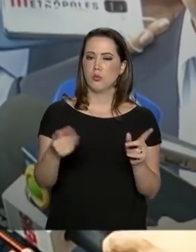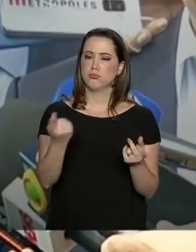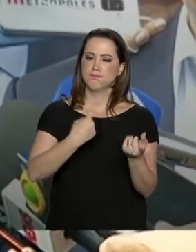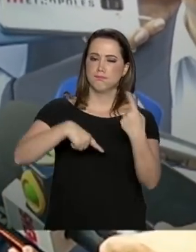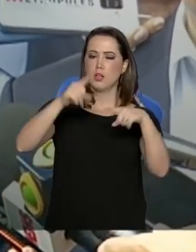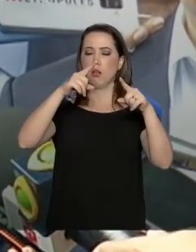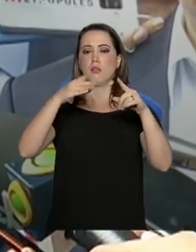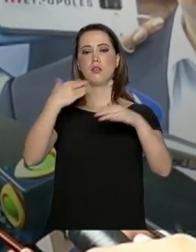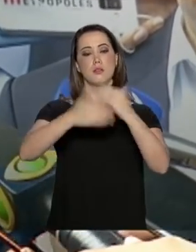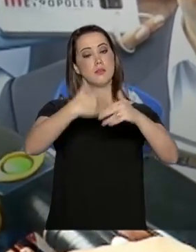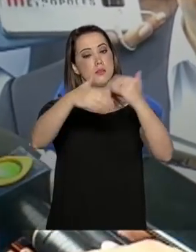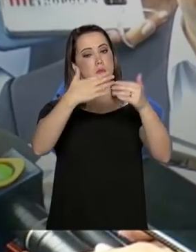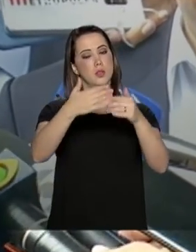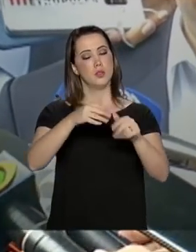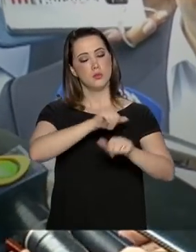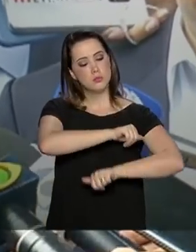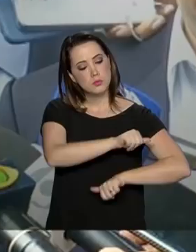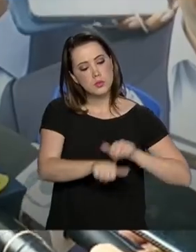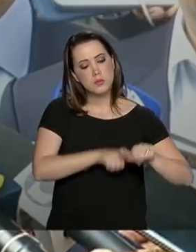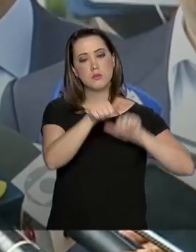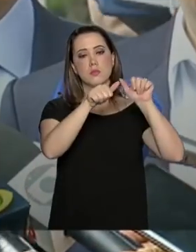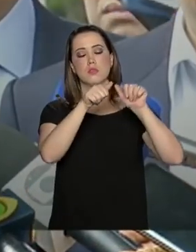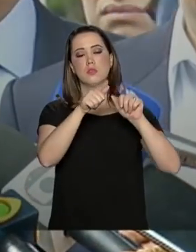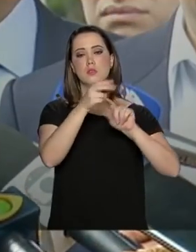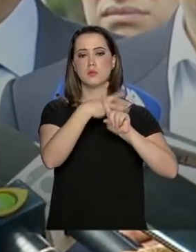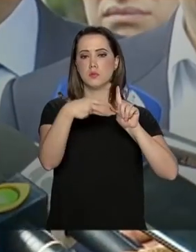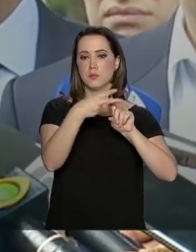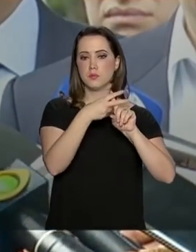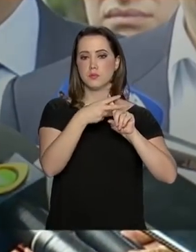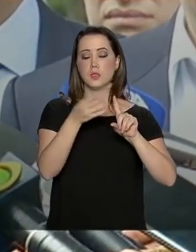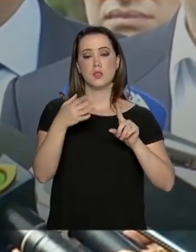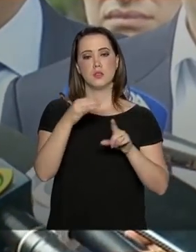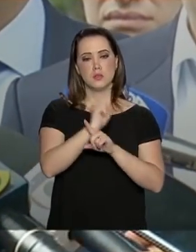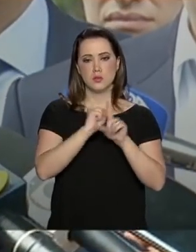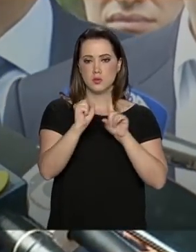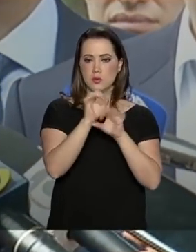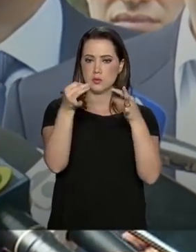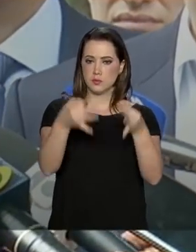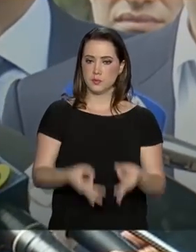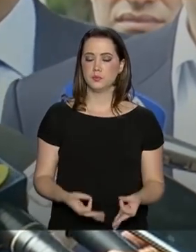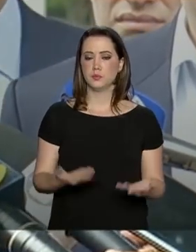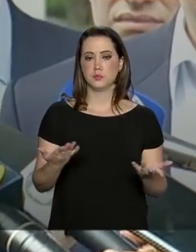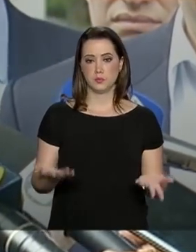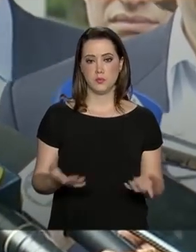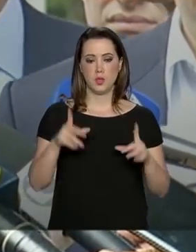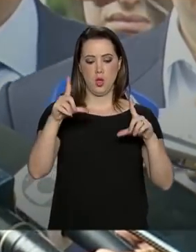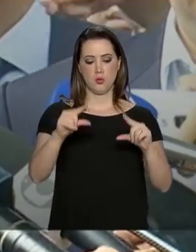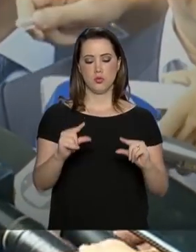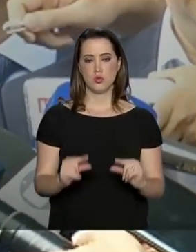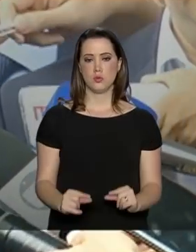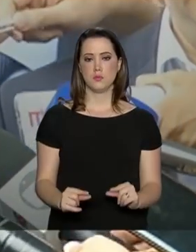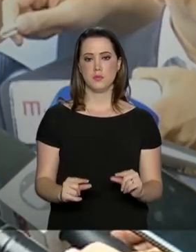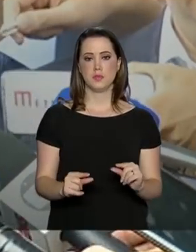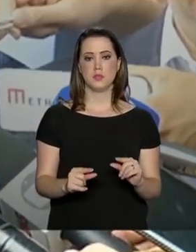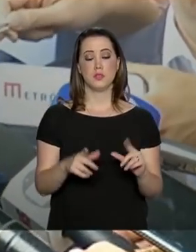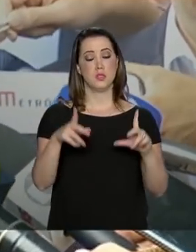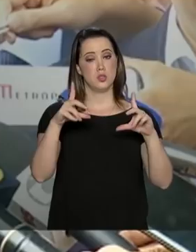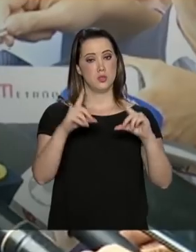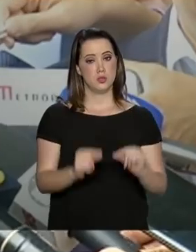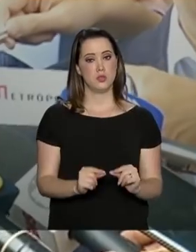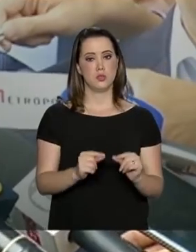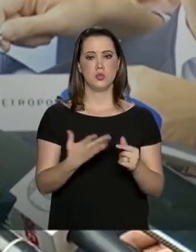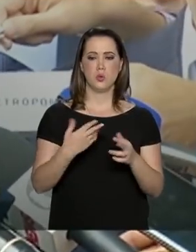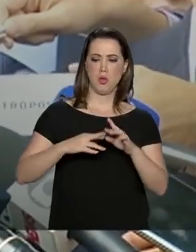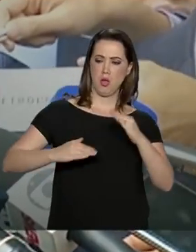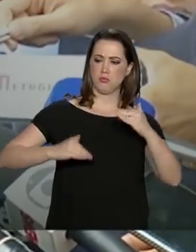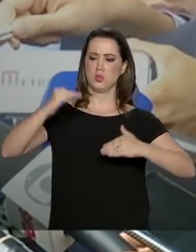de crescimento, para o Brasil tornar a Previdência brasileira socialmente justa, reduzindo as desigualdades,